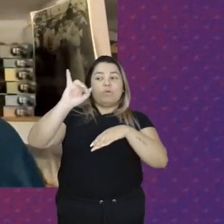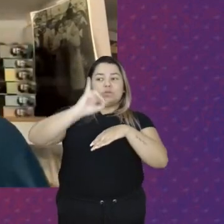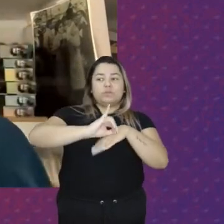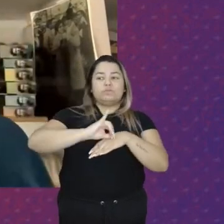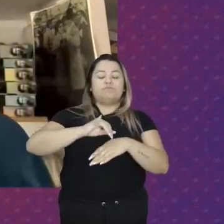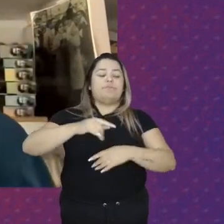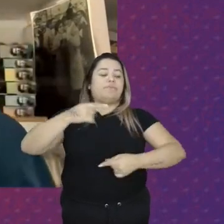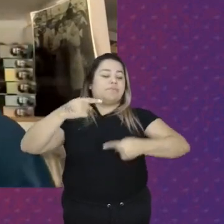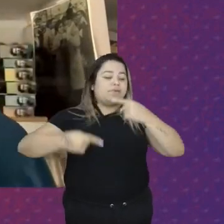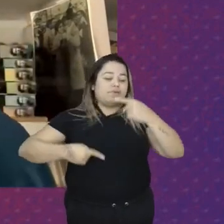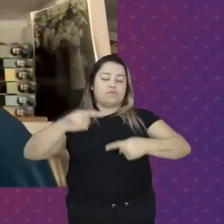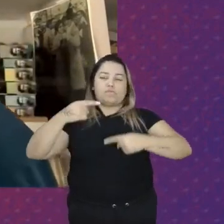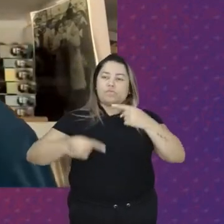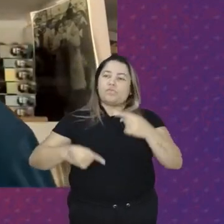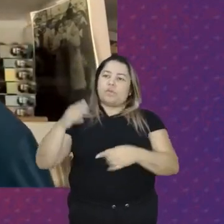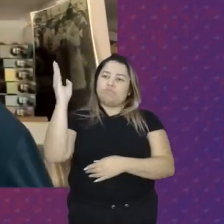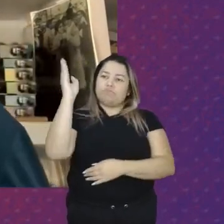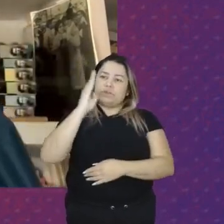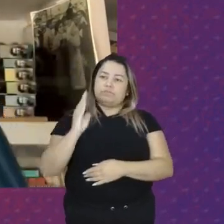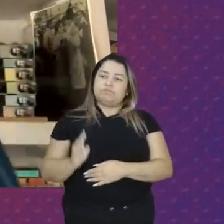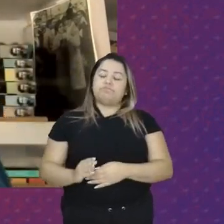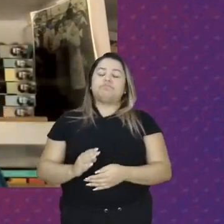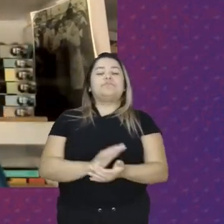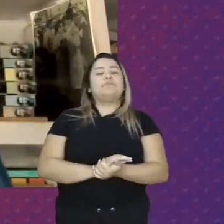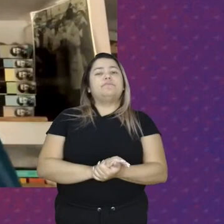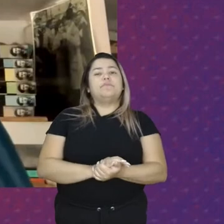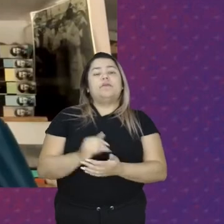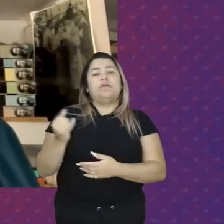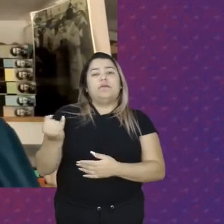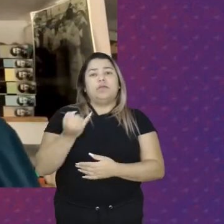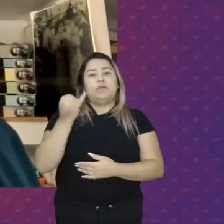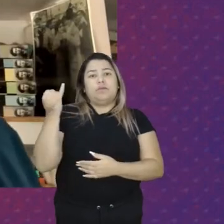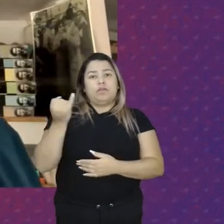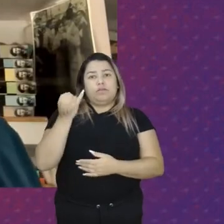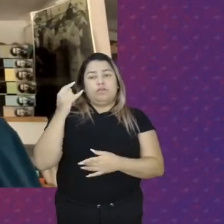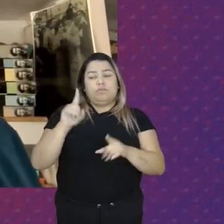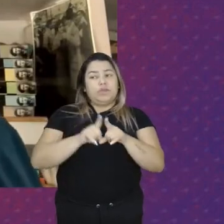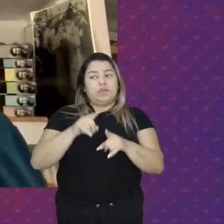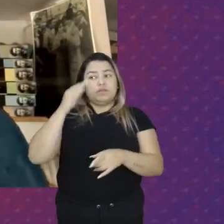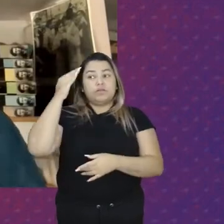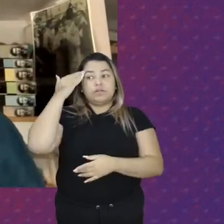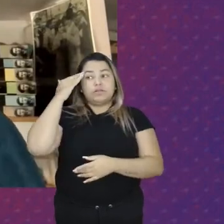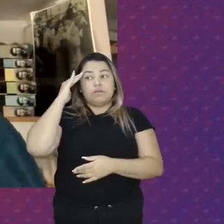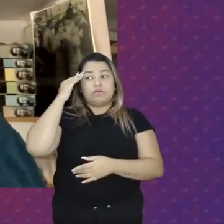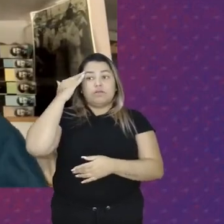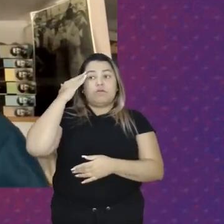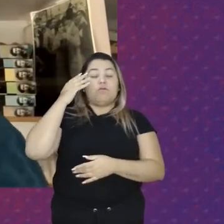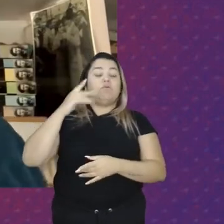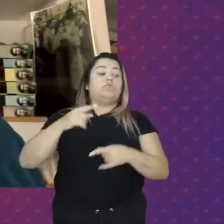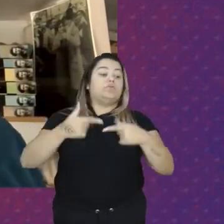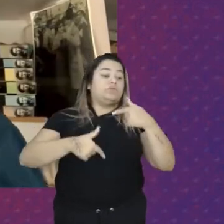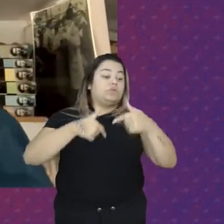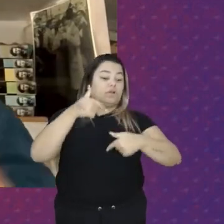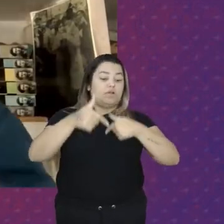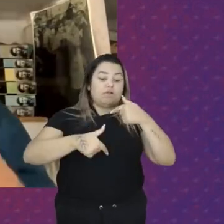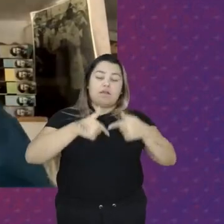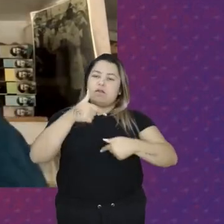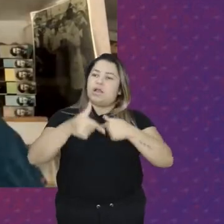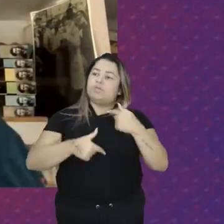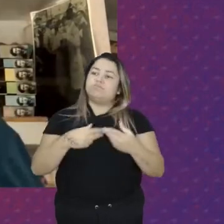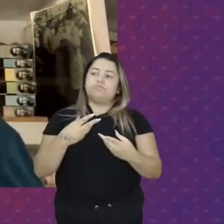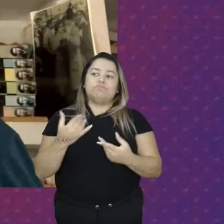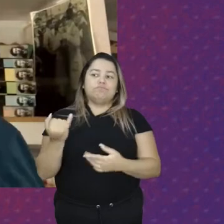política pública no Brasil. É muito importante que a gente entenda que não é só o emprego, não é só a comida. Tudo isso é